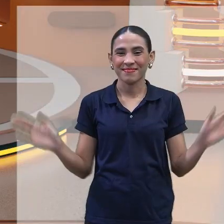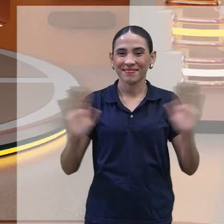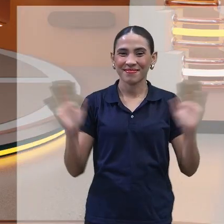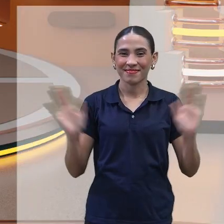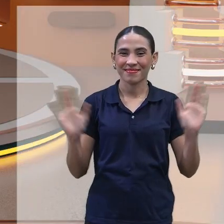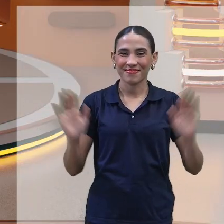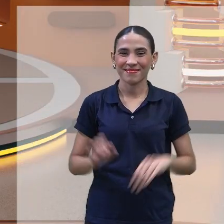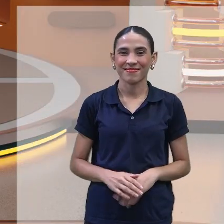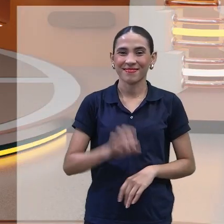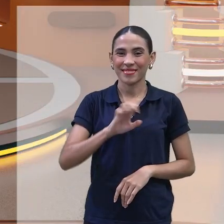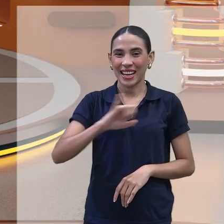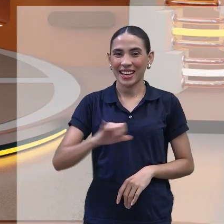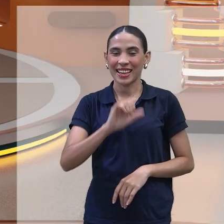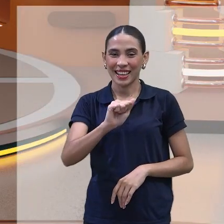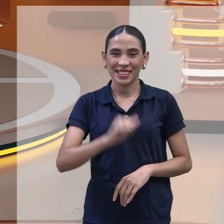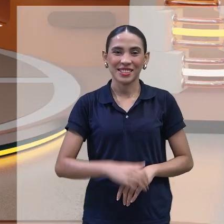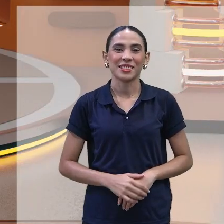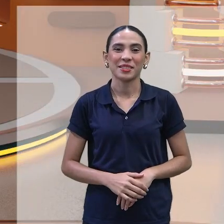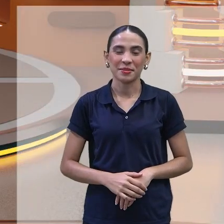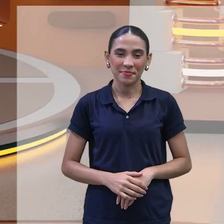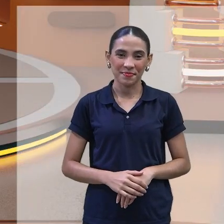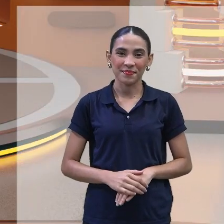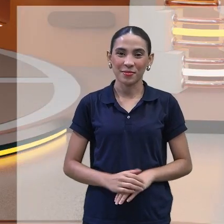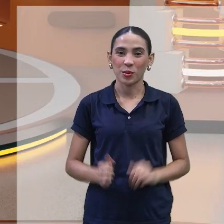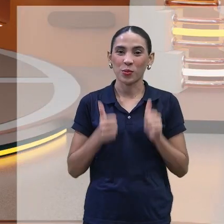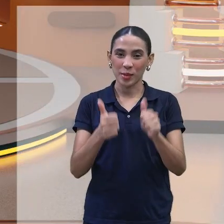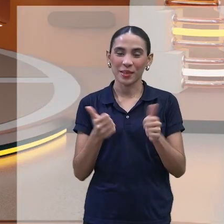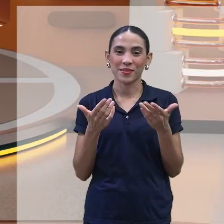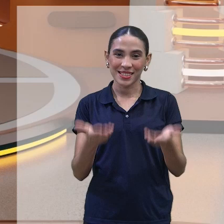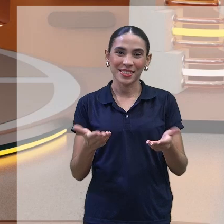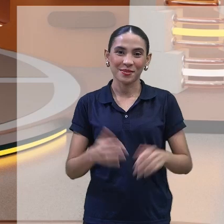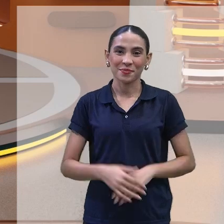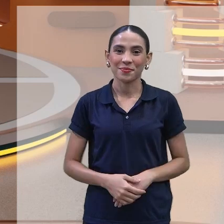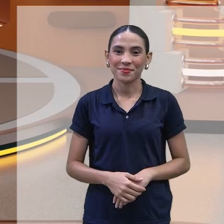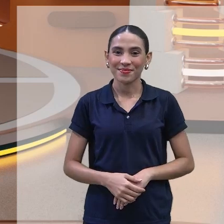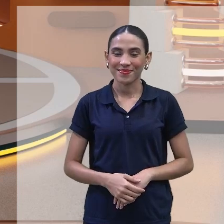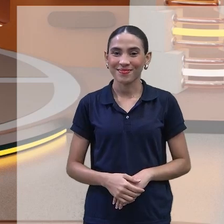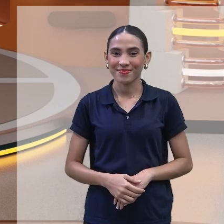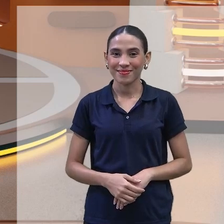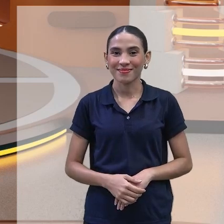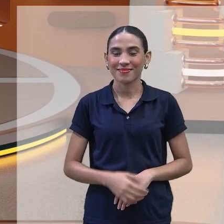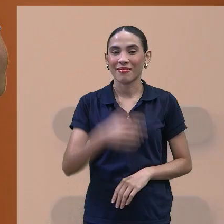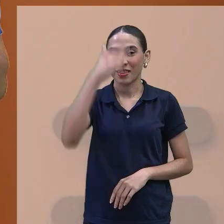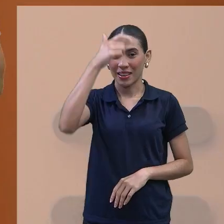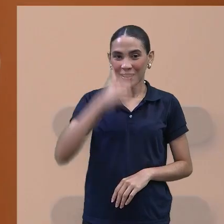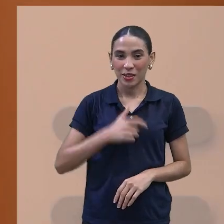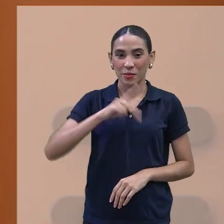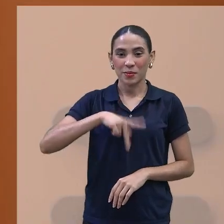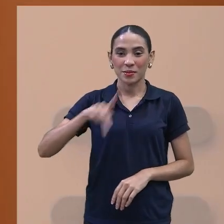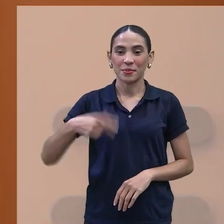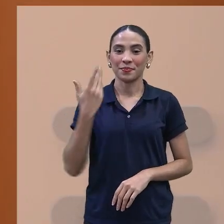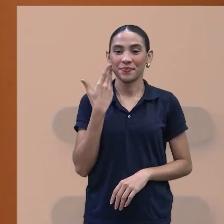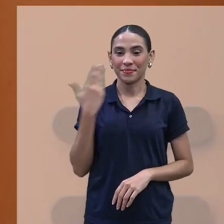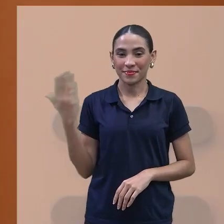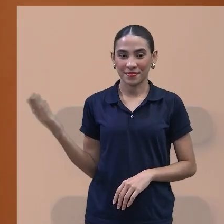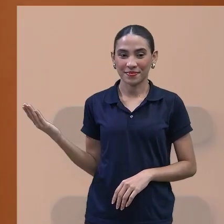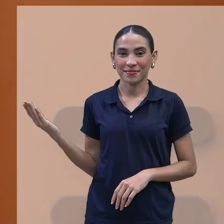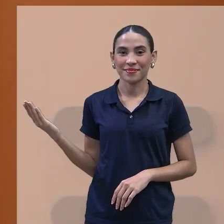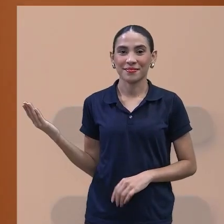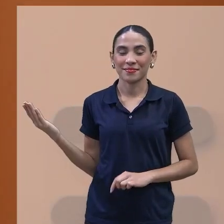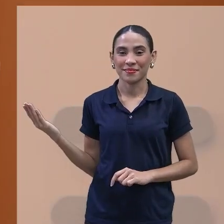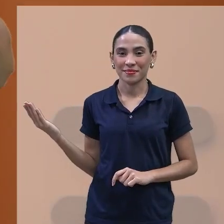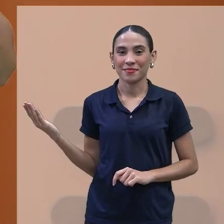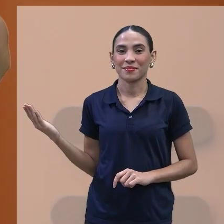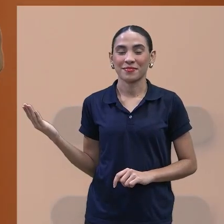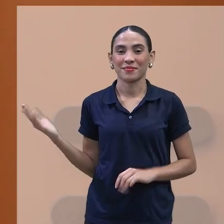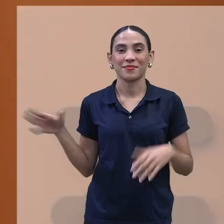Olá, EJA, 10ª etapa, tudo bem com vocês? Eu sou o professor Rosângelo